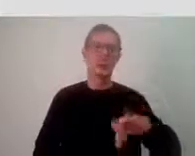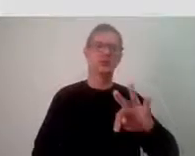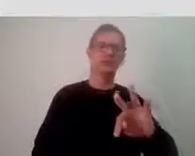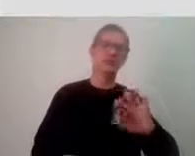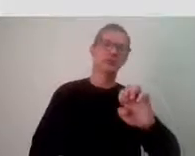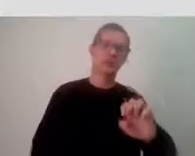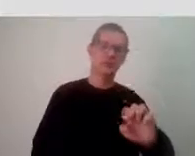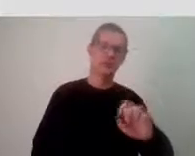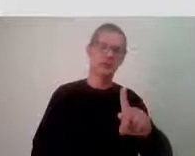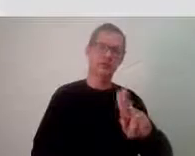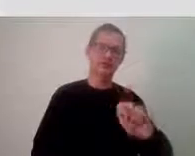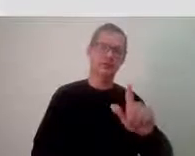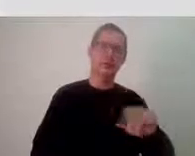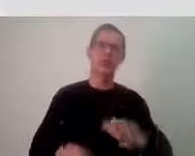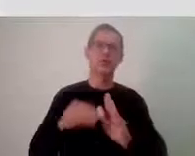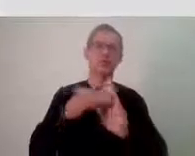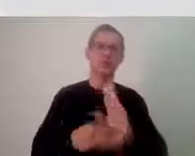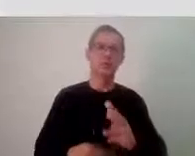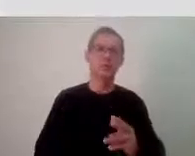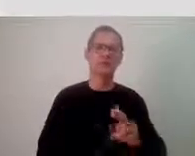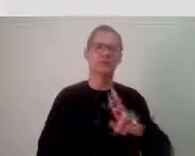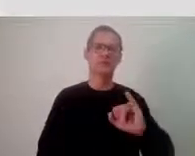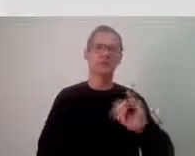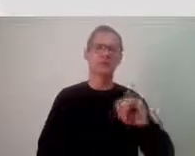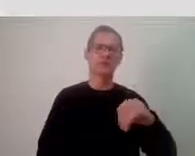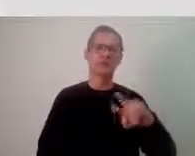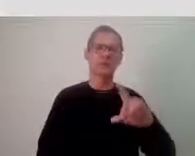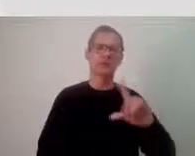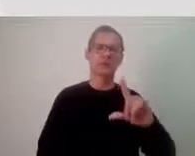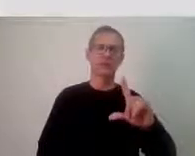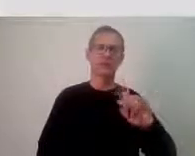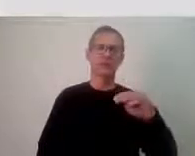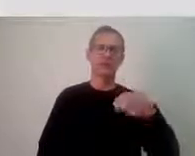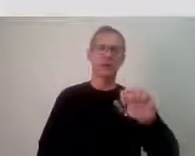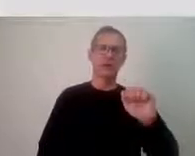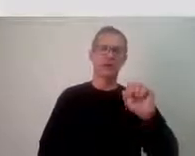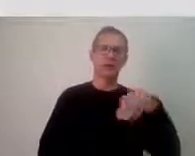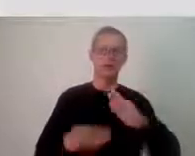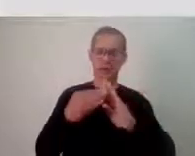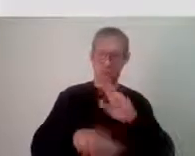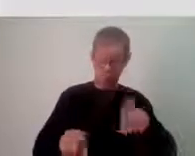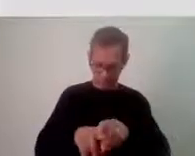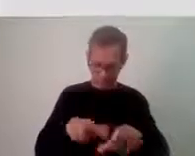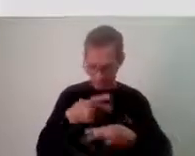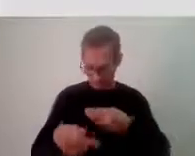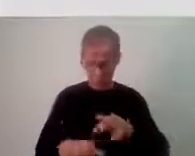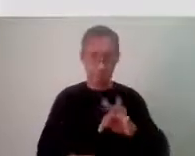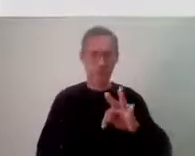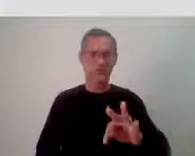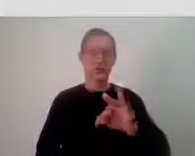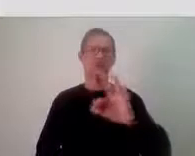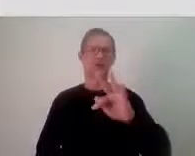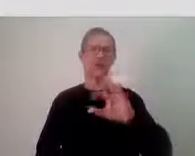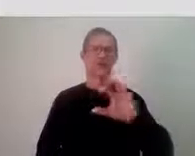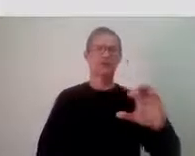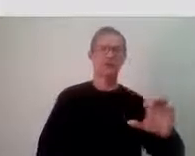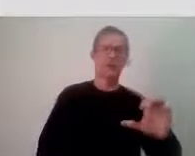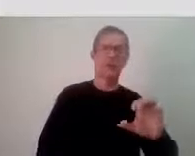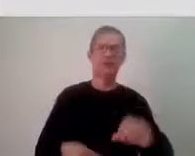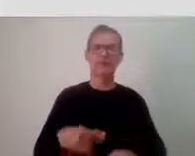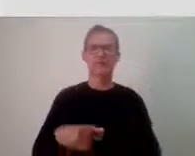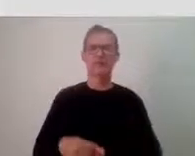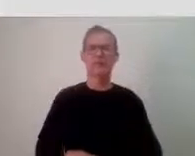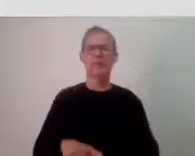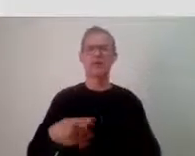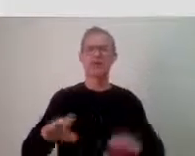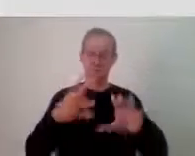do método de Riemann. Aqui o que consiste esse método. Falamos do teorema fundamental do cálculo e as suas duas